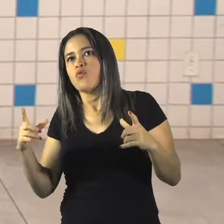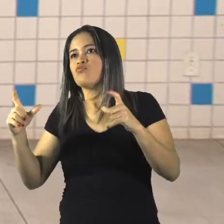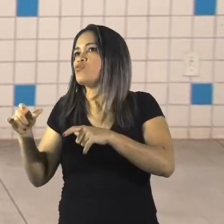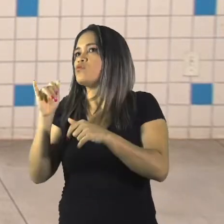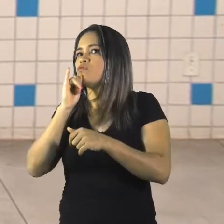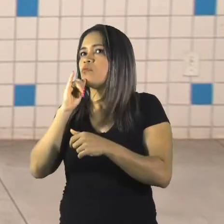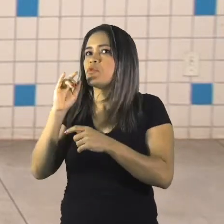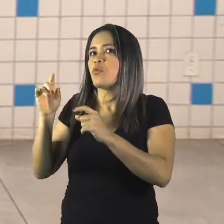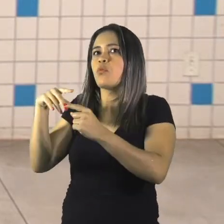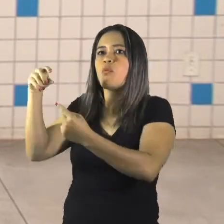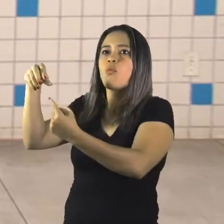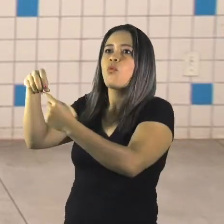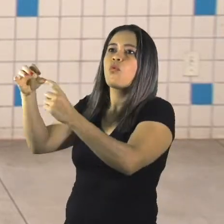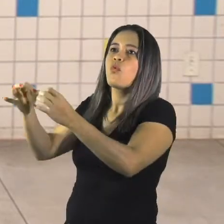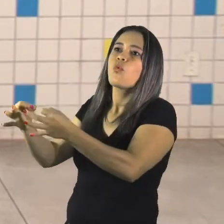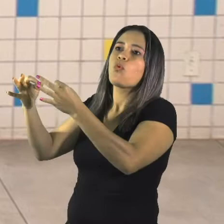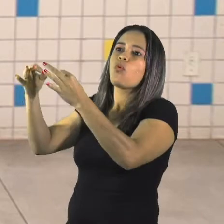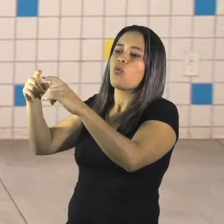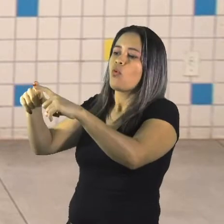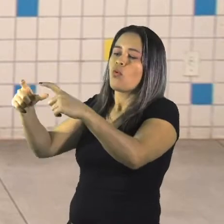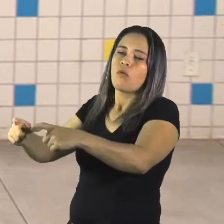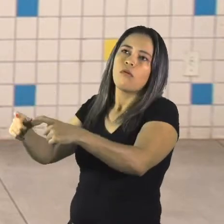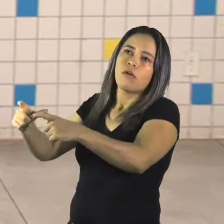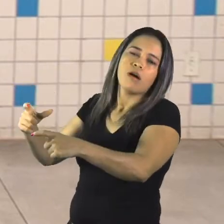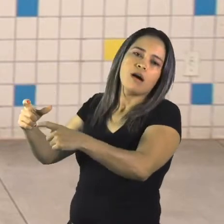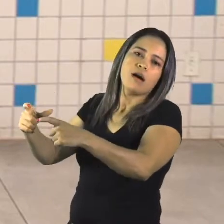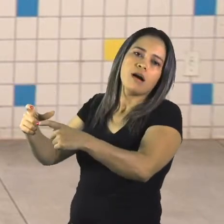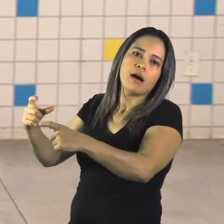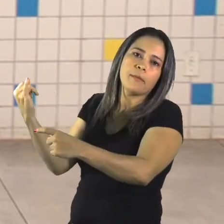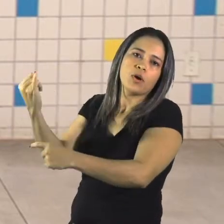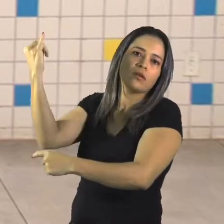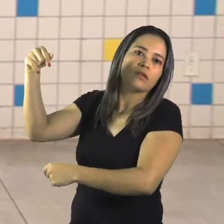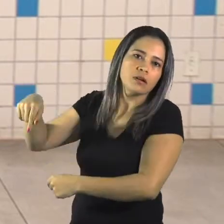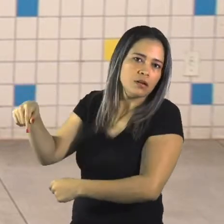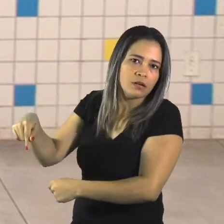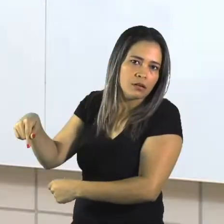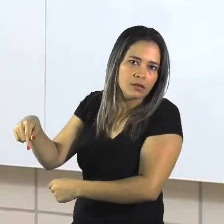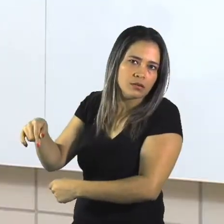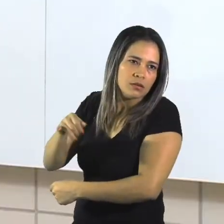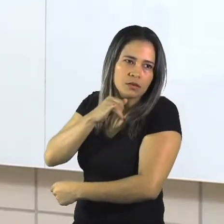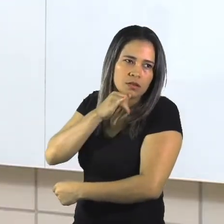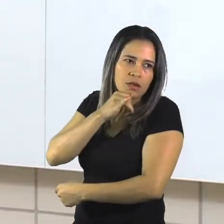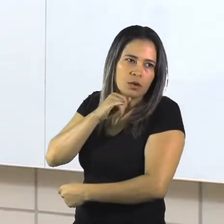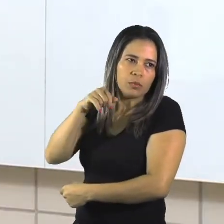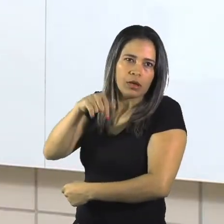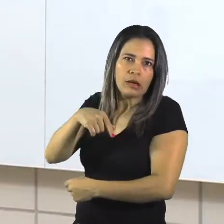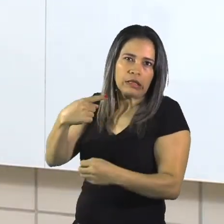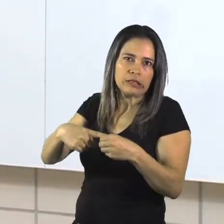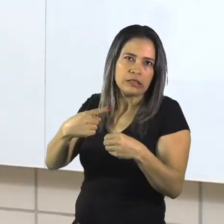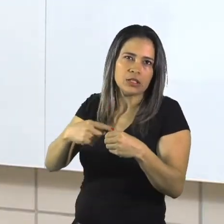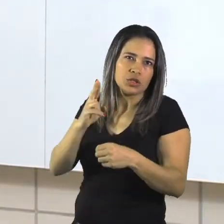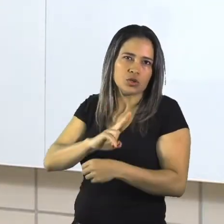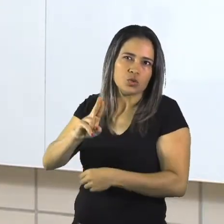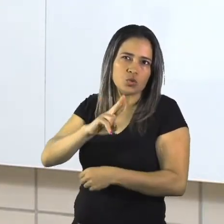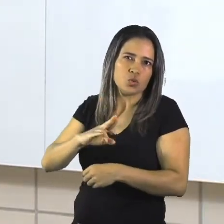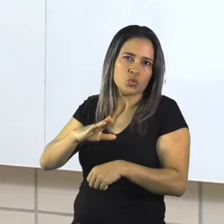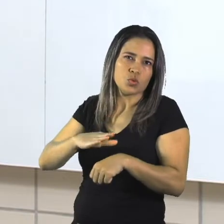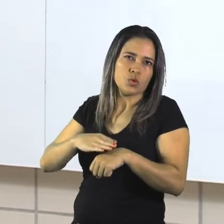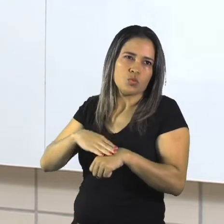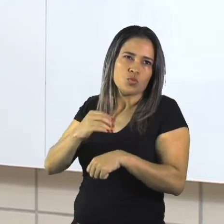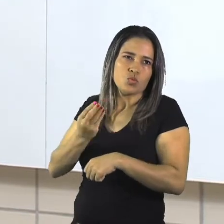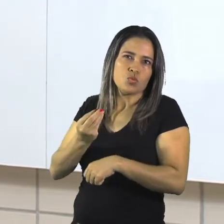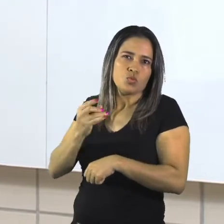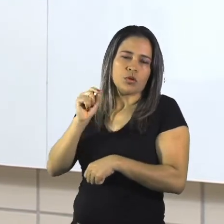algum ponto de referência. Por exemplo, eu poderia usar como ponto de referência, deixa eu ver aqui na nossa cidade, o que a gente usa bastante como ponto de